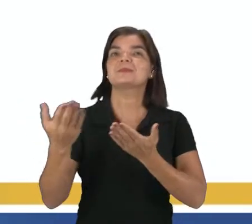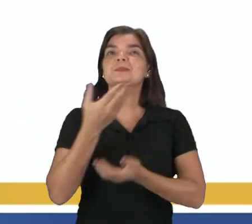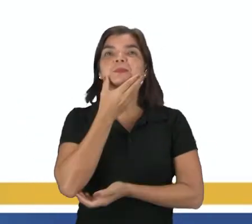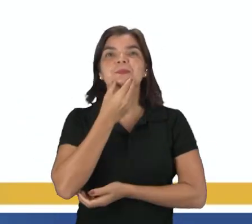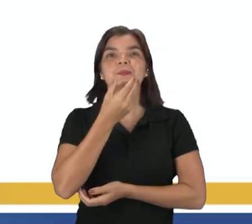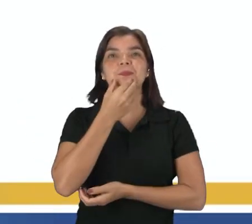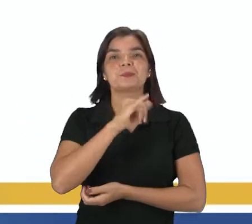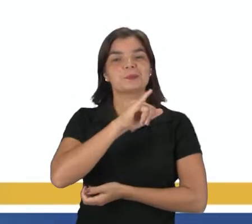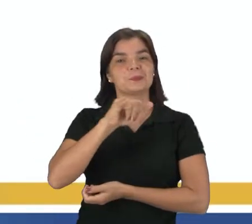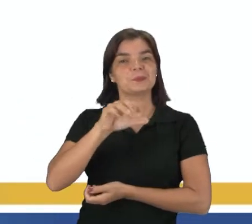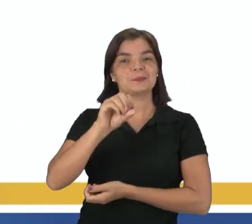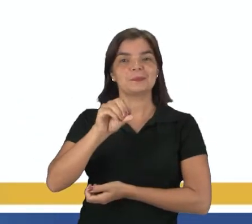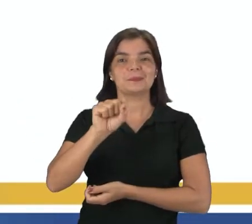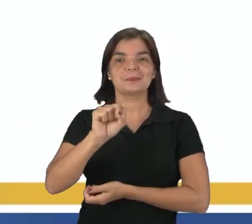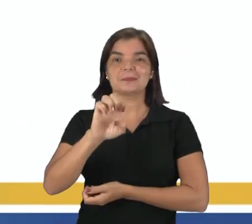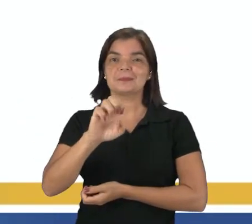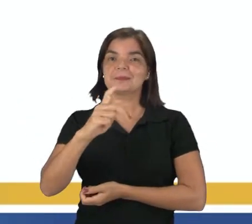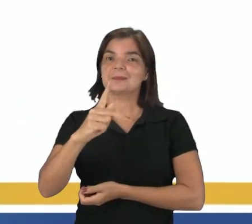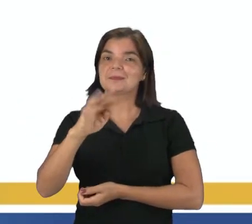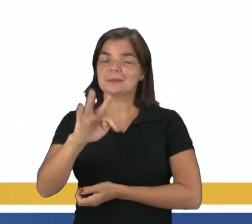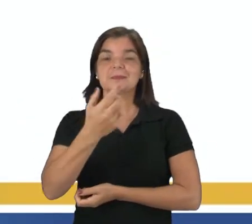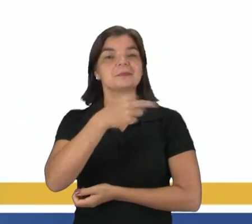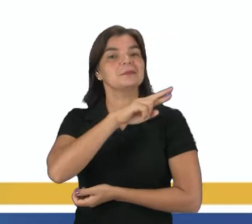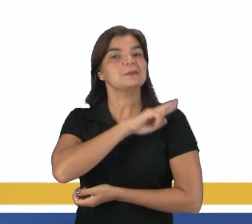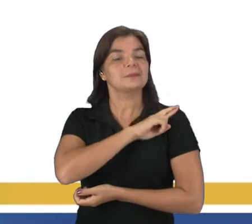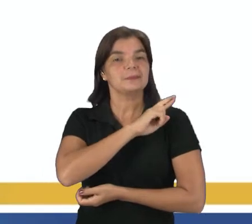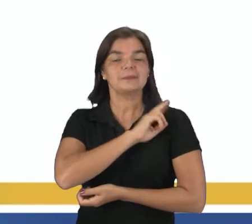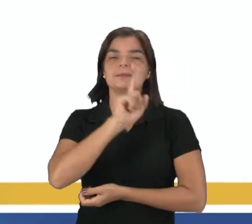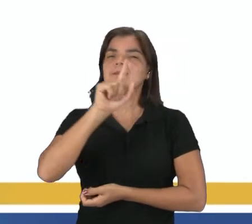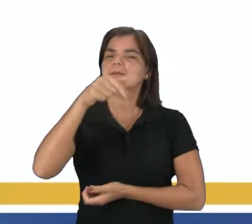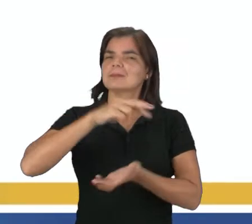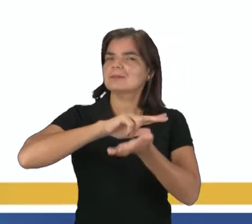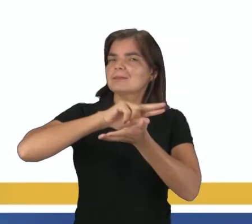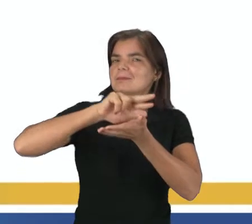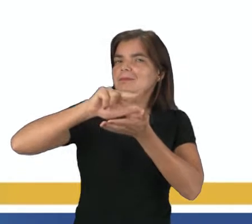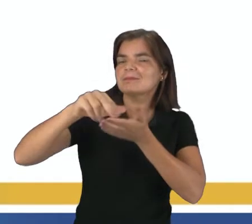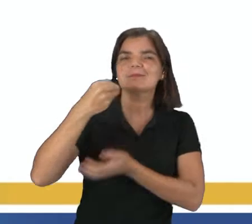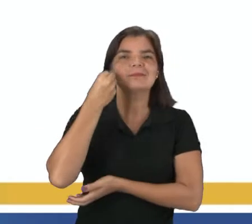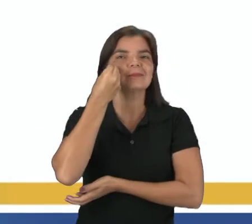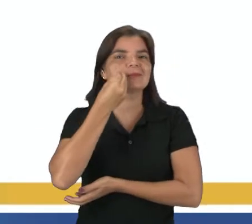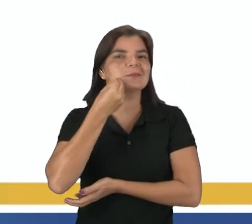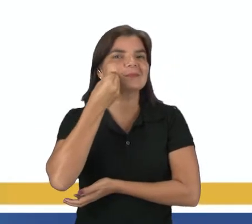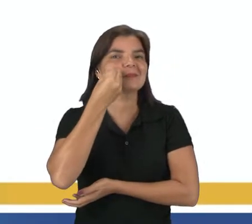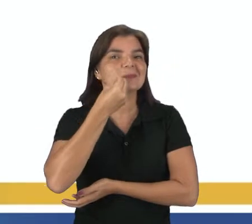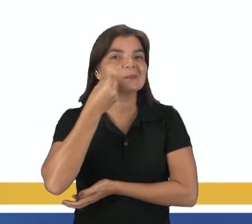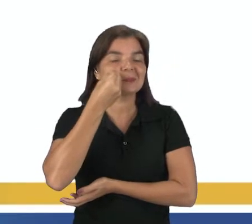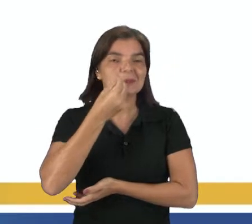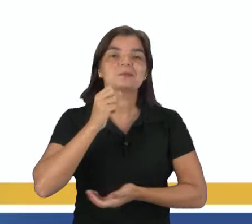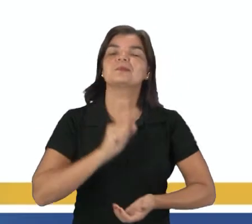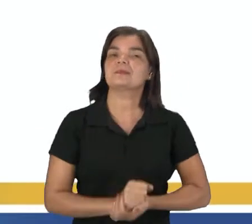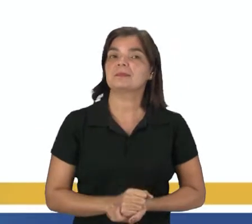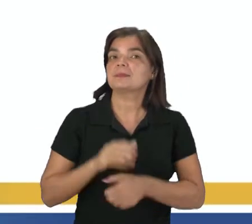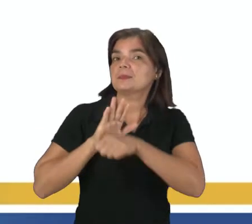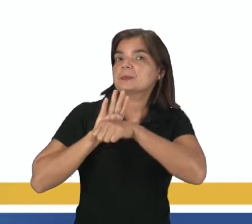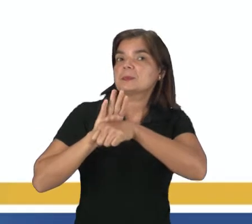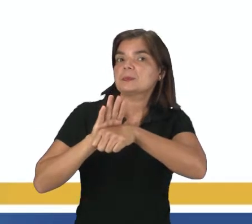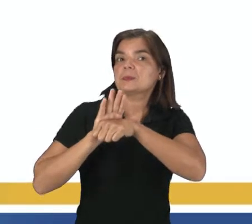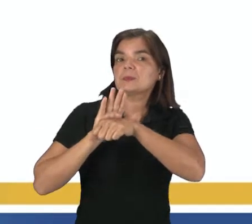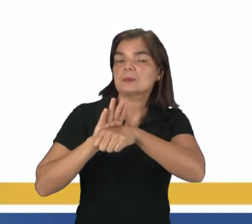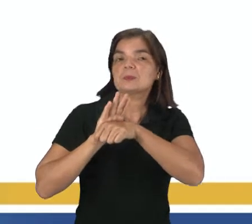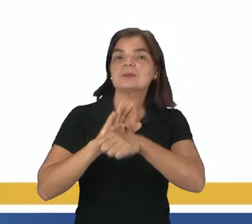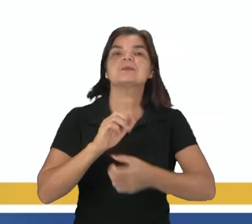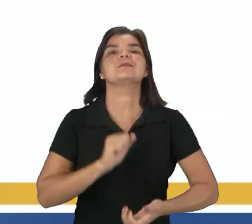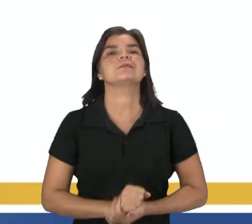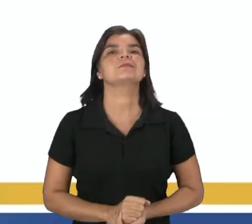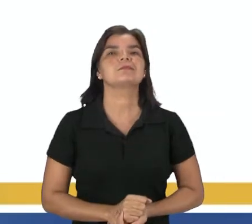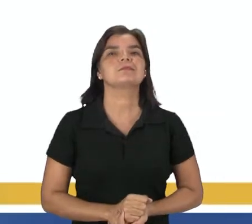Joseph Niepce, que foi o responsável, depois de vários experimentos, por auxiliar